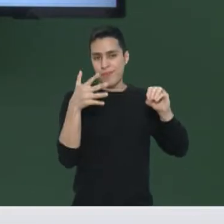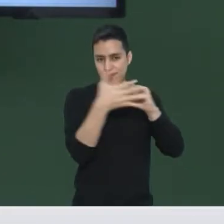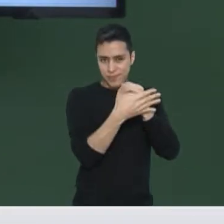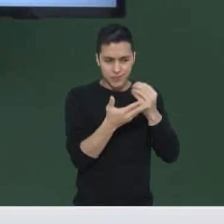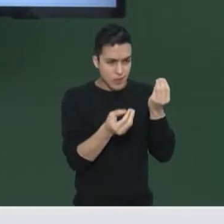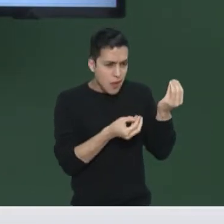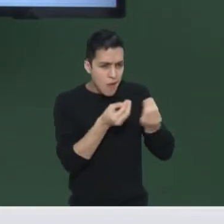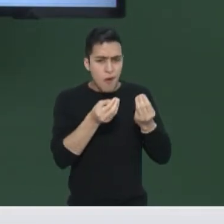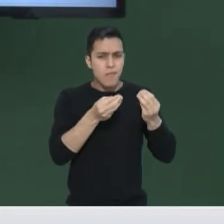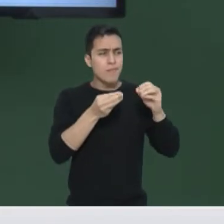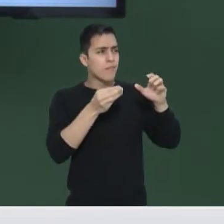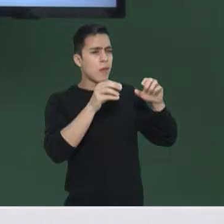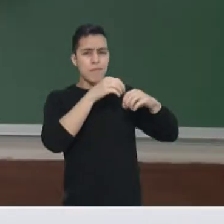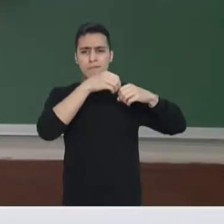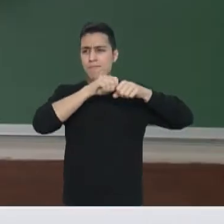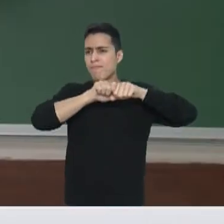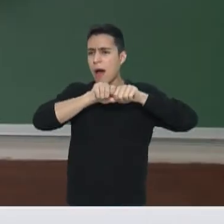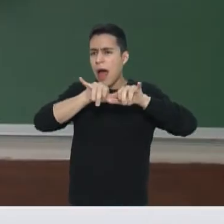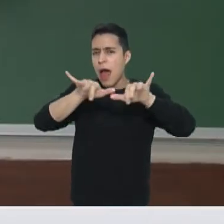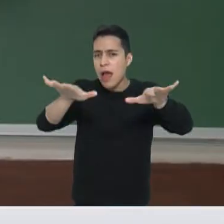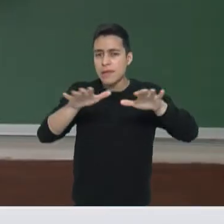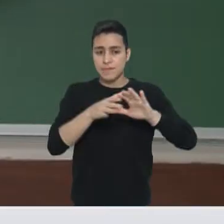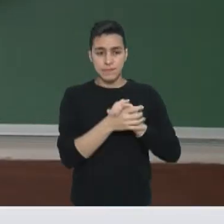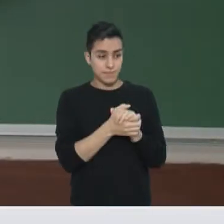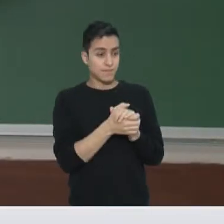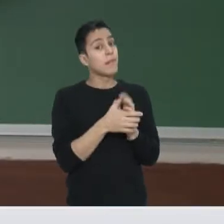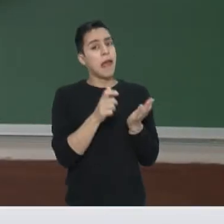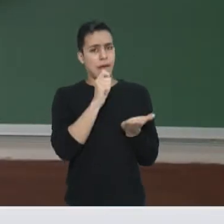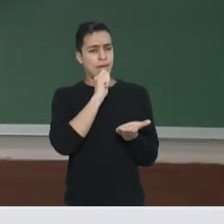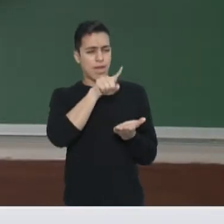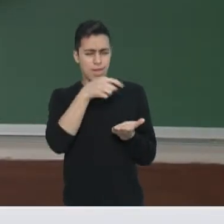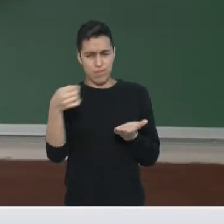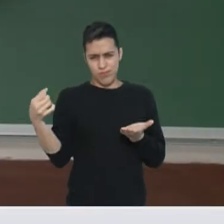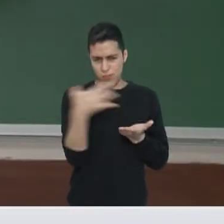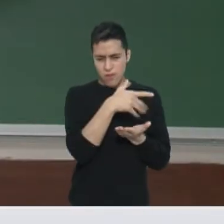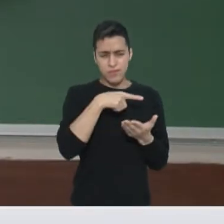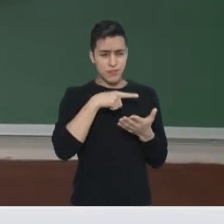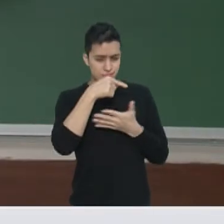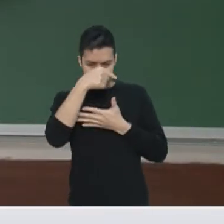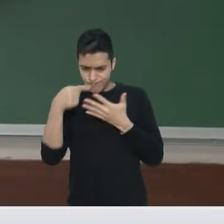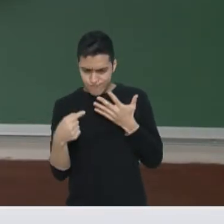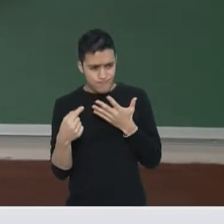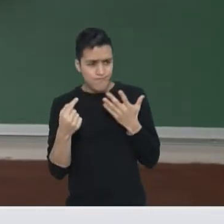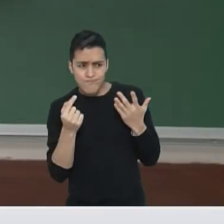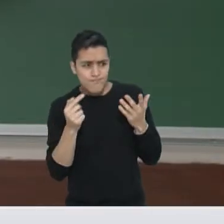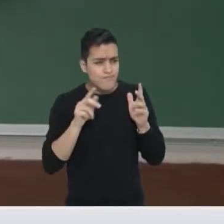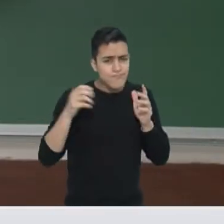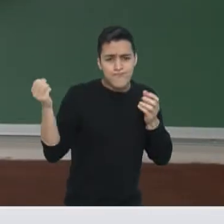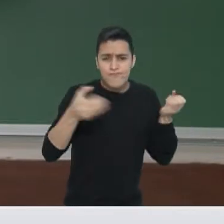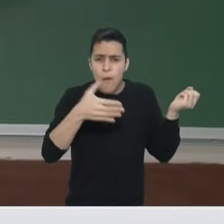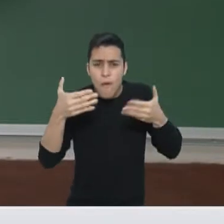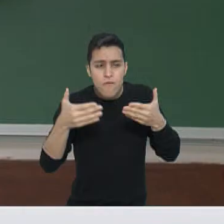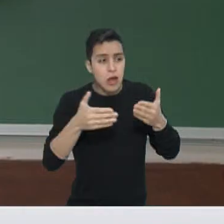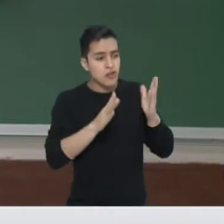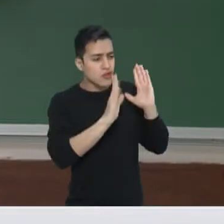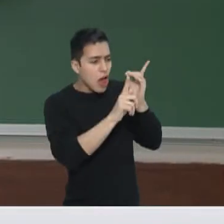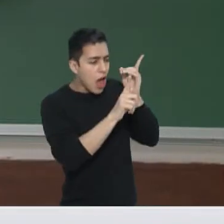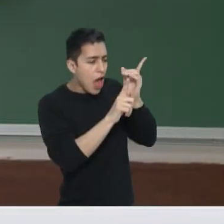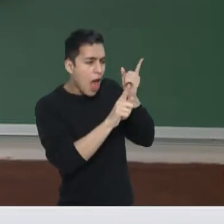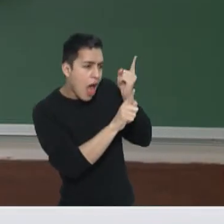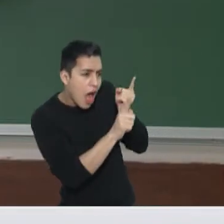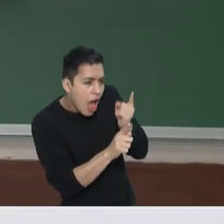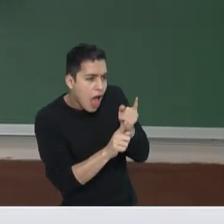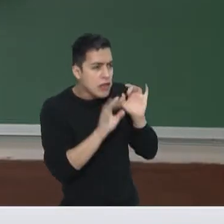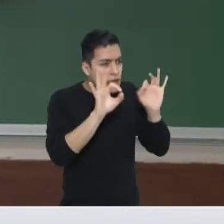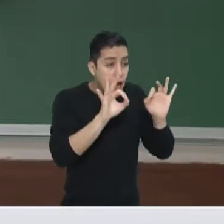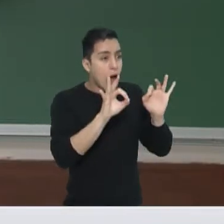ela é transmitida? Bom, por ser algo muito novo ainda, tem muita coisa nova, coisas que achávamos está